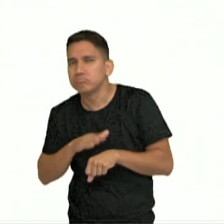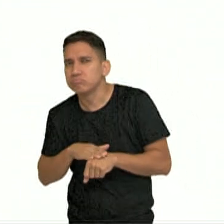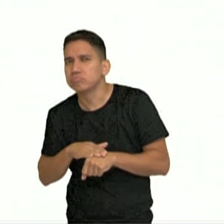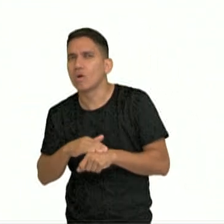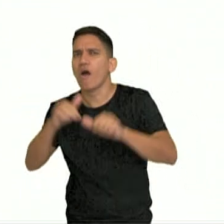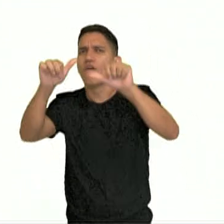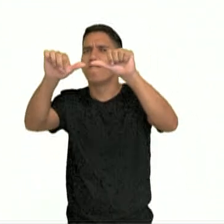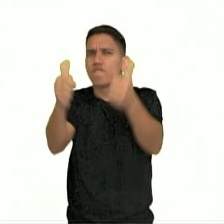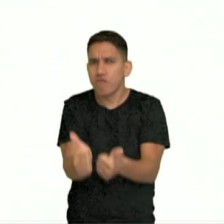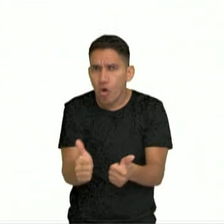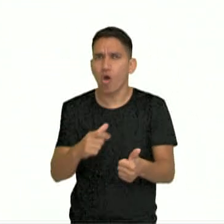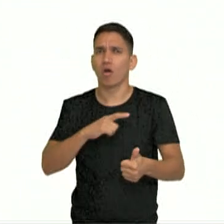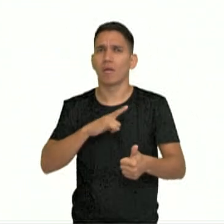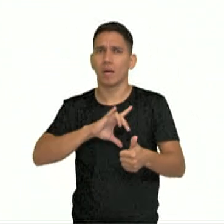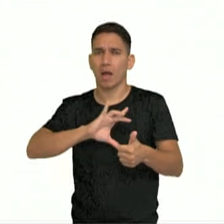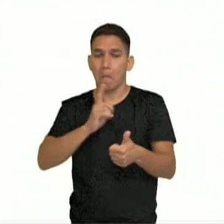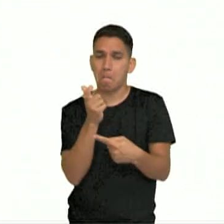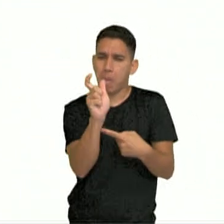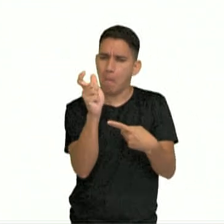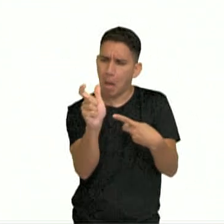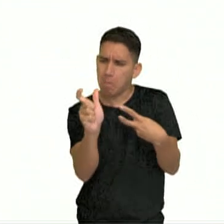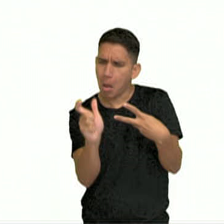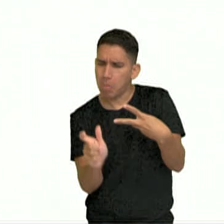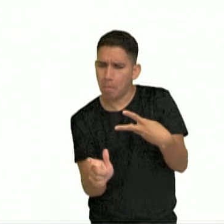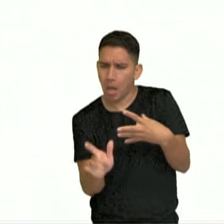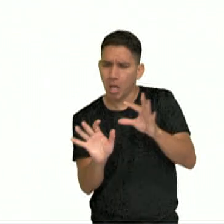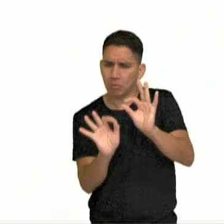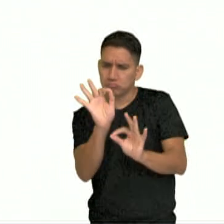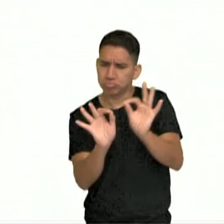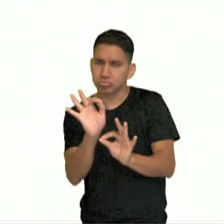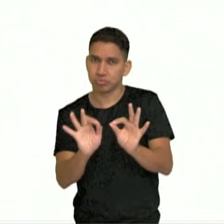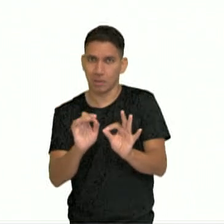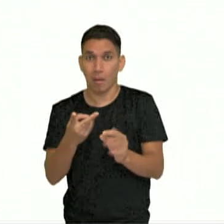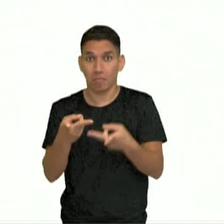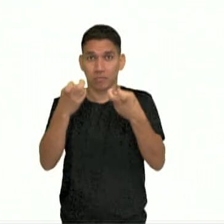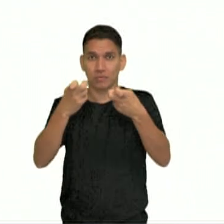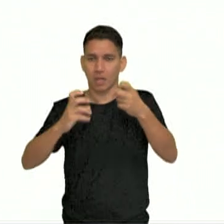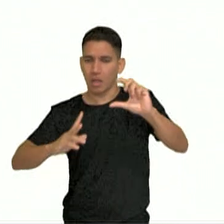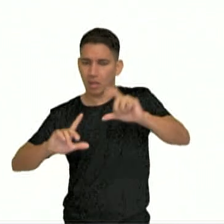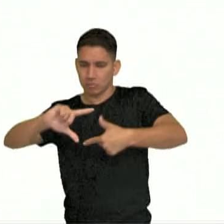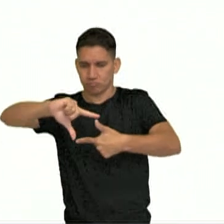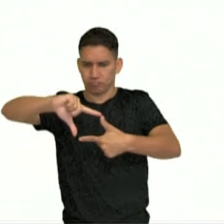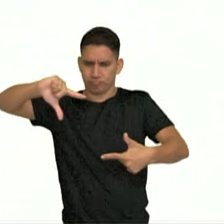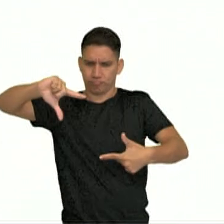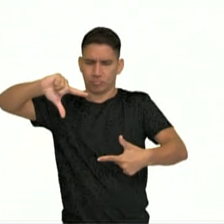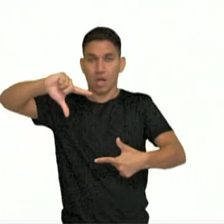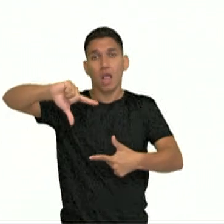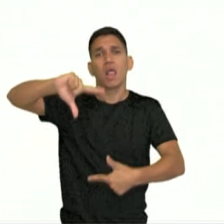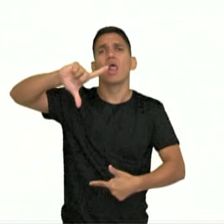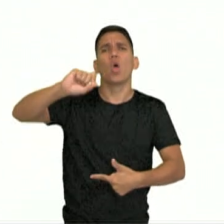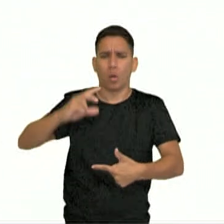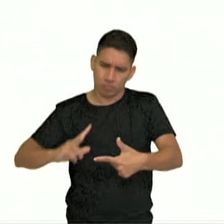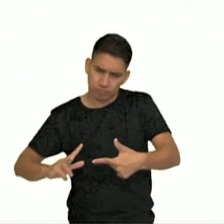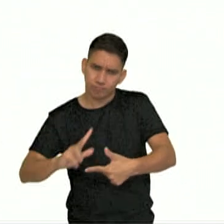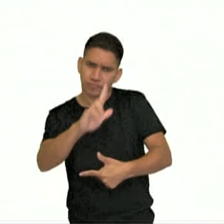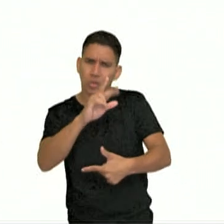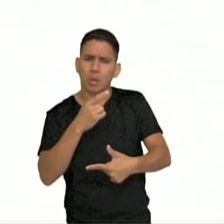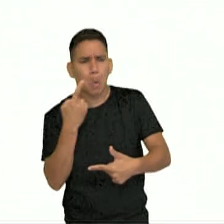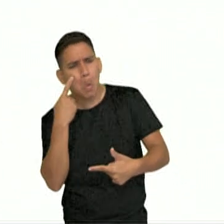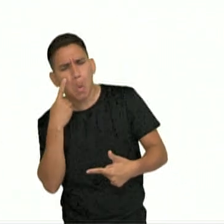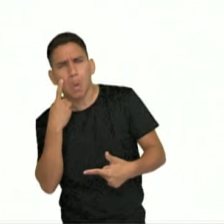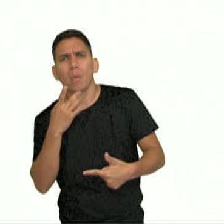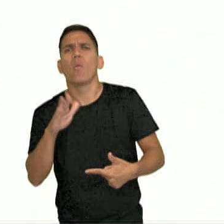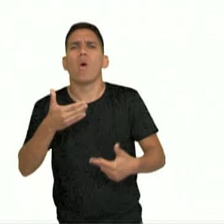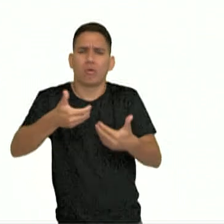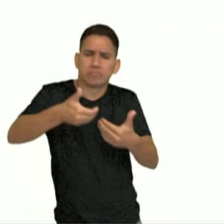formada com a junção dessas palavras? Veja que tem um corte, um espaçamento aqui. Qual que é a intenção, né?